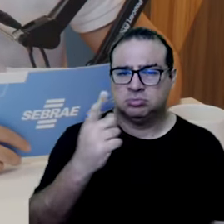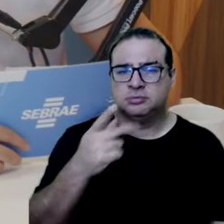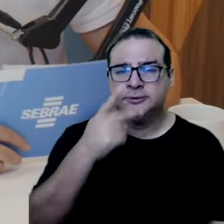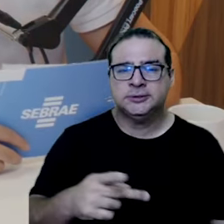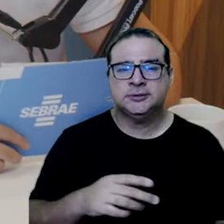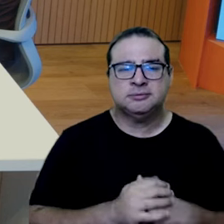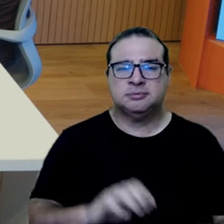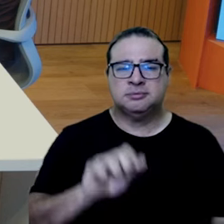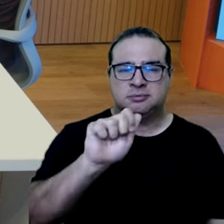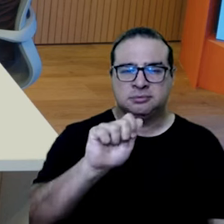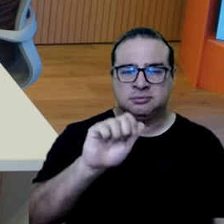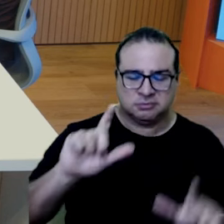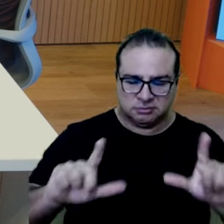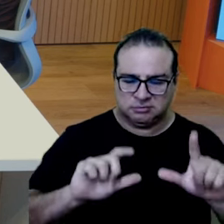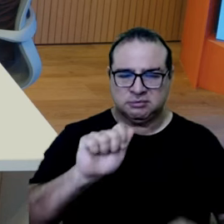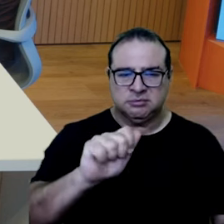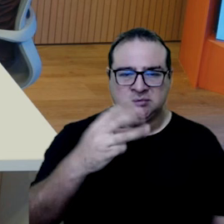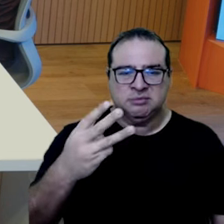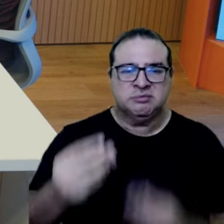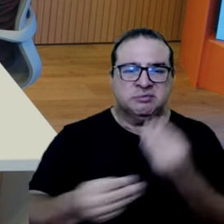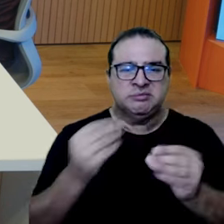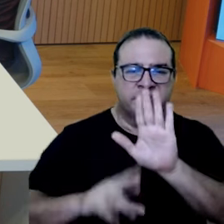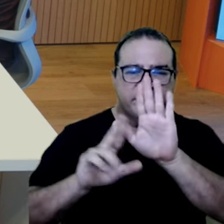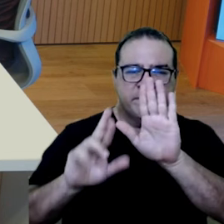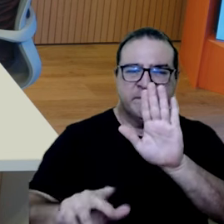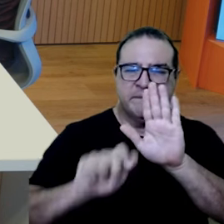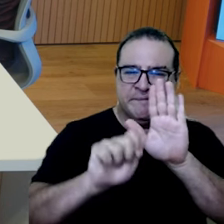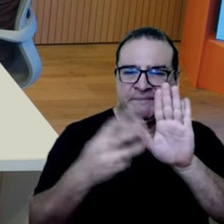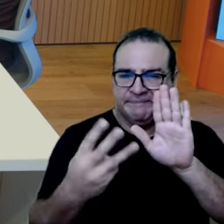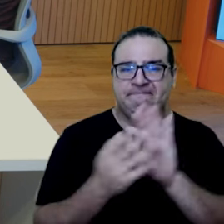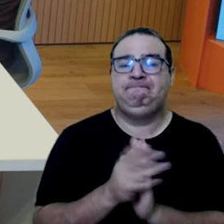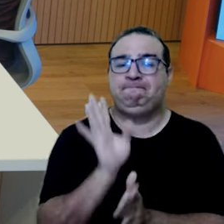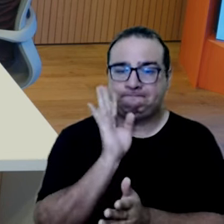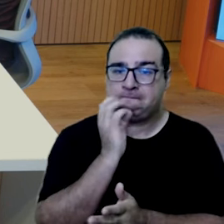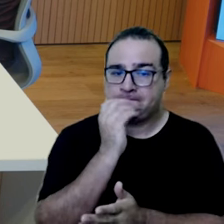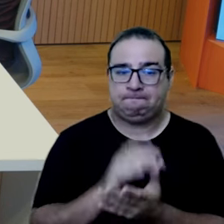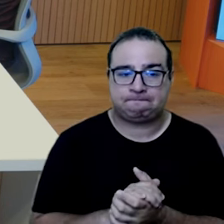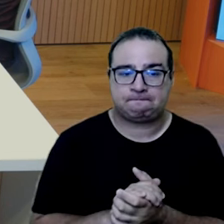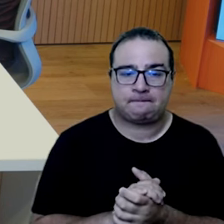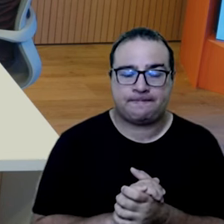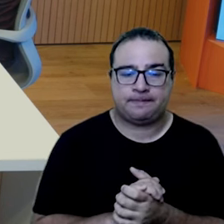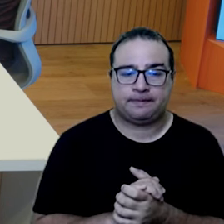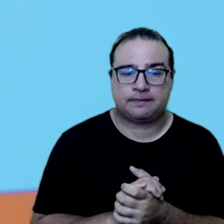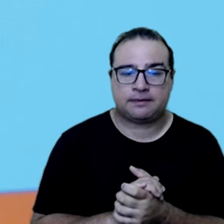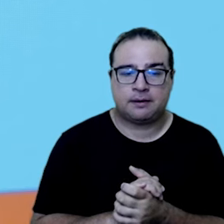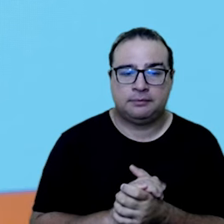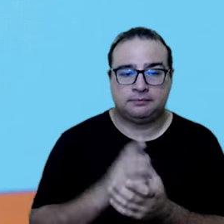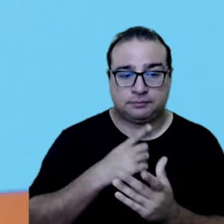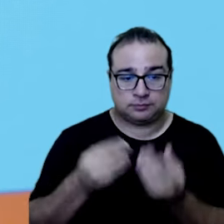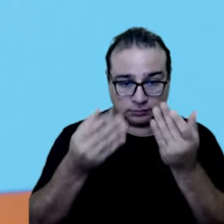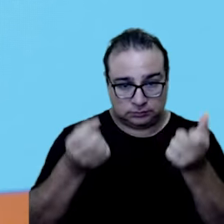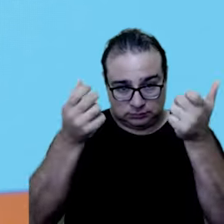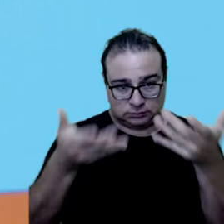quando se trata do certificado A3 já que estamos falando de certificado Ah legal o que a gente eh